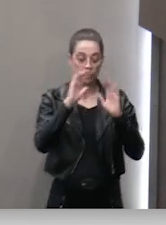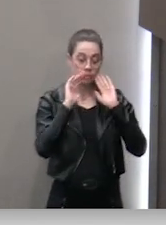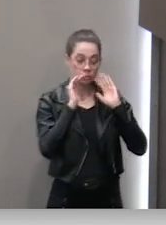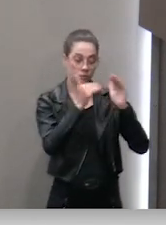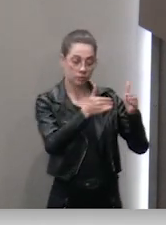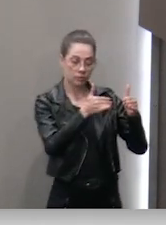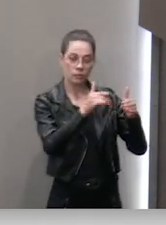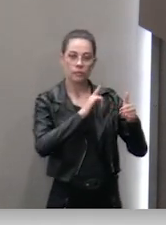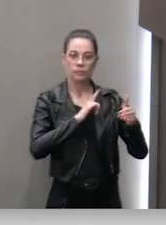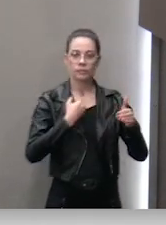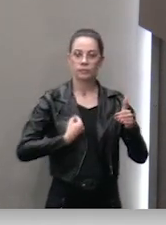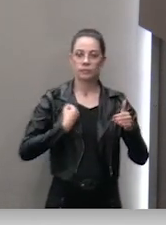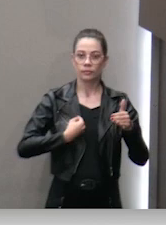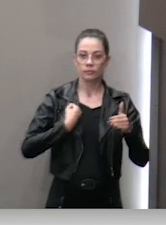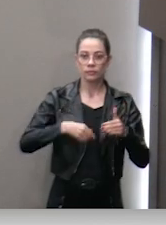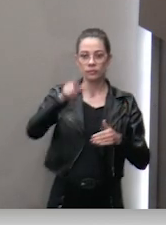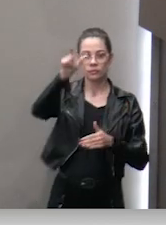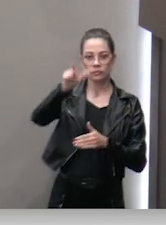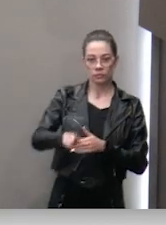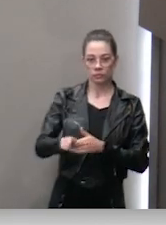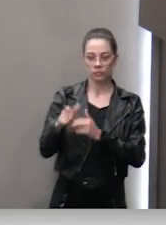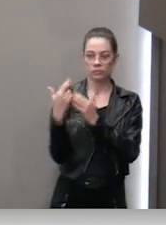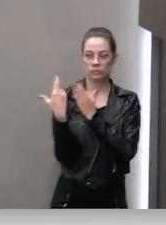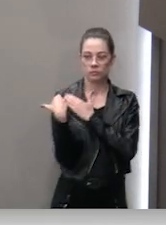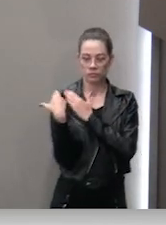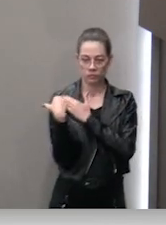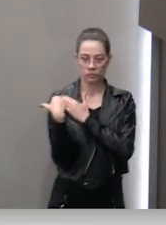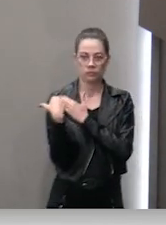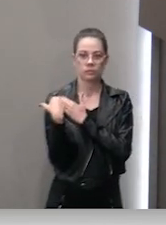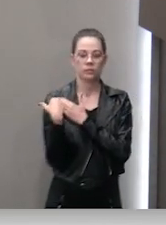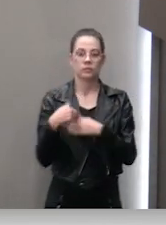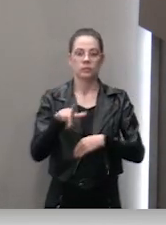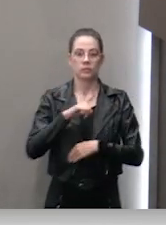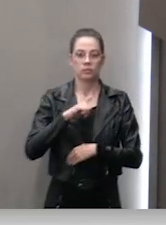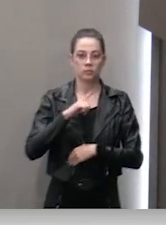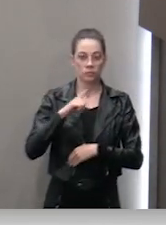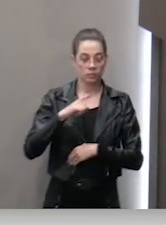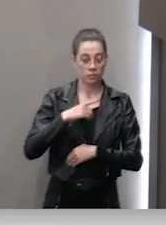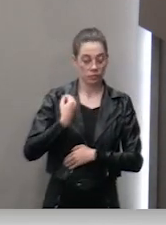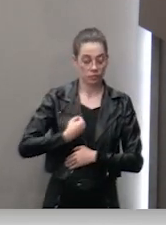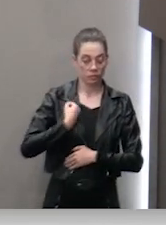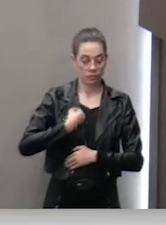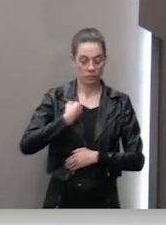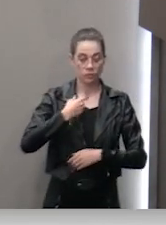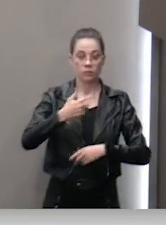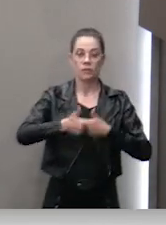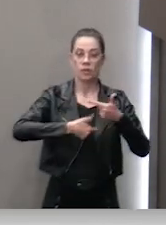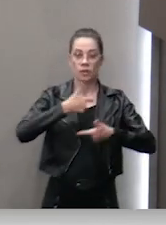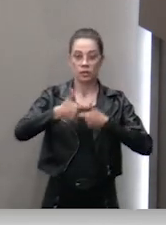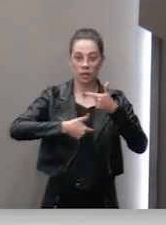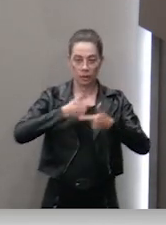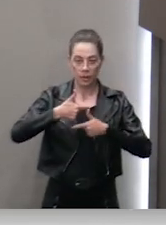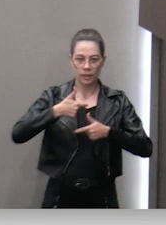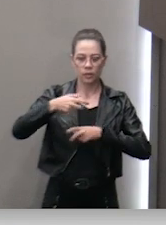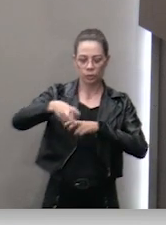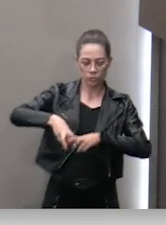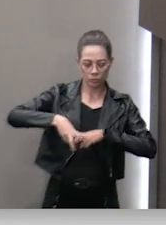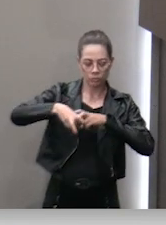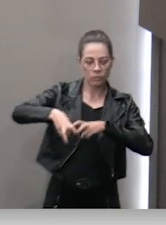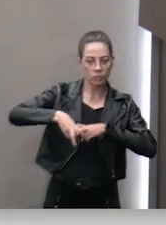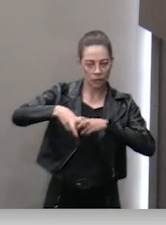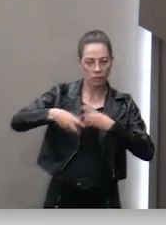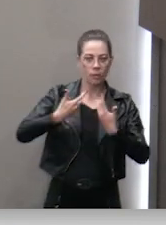lá estava um servidor, em cima de uma patrola, fazendo aquilo que muitas